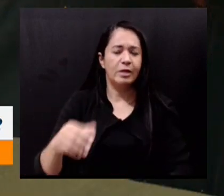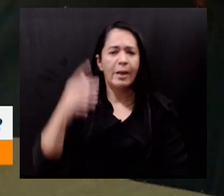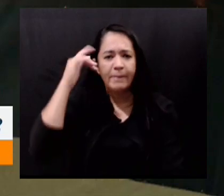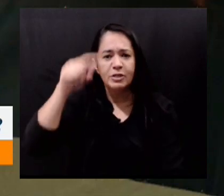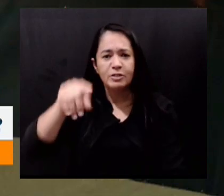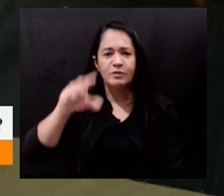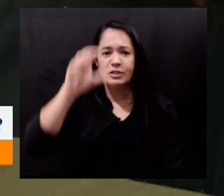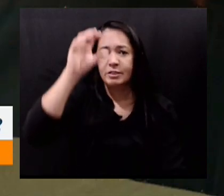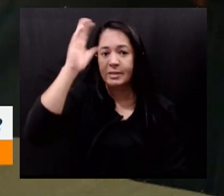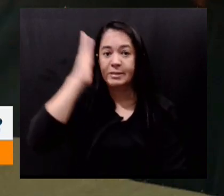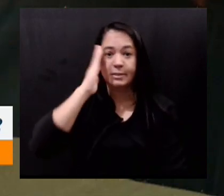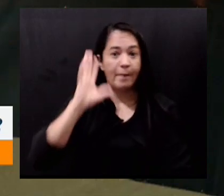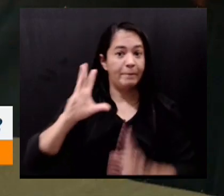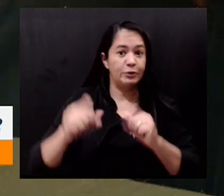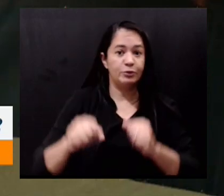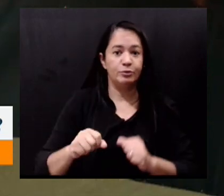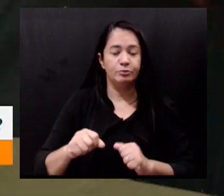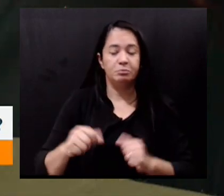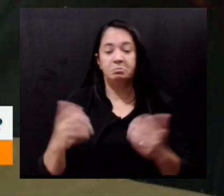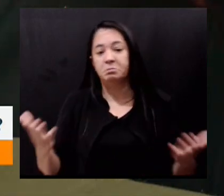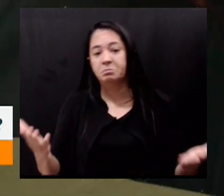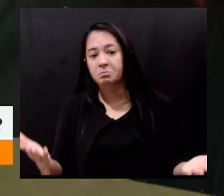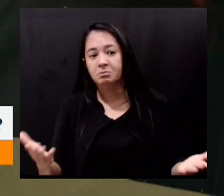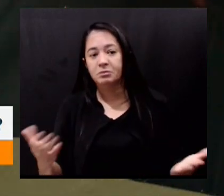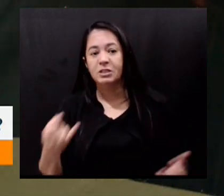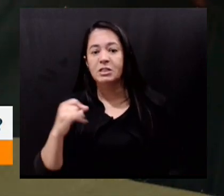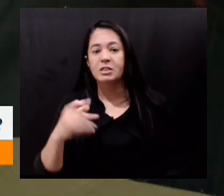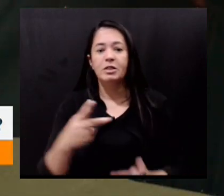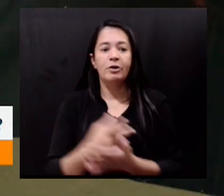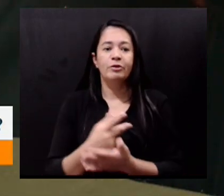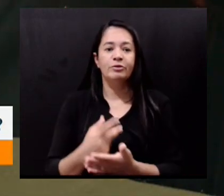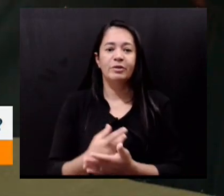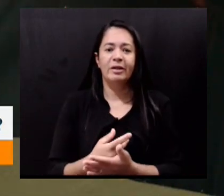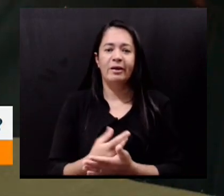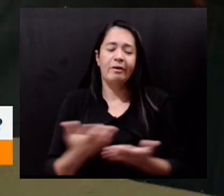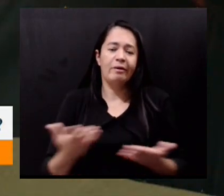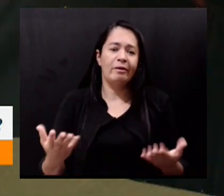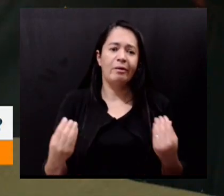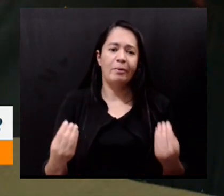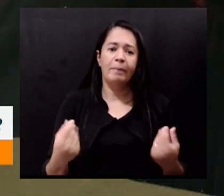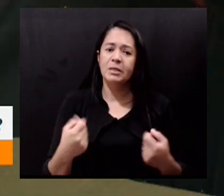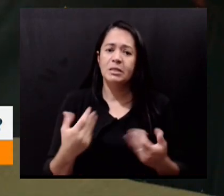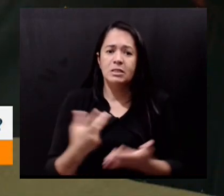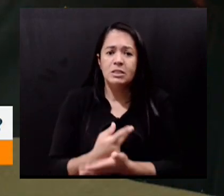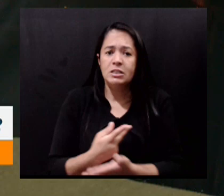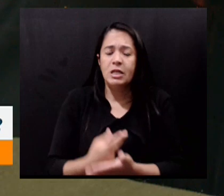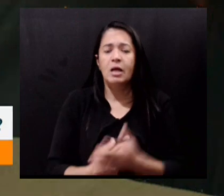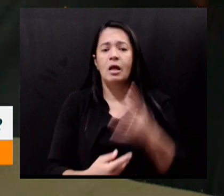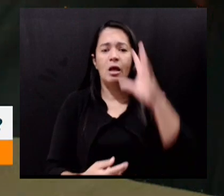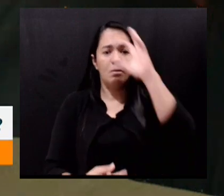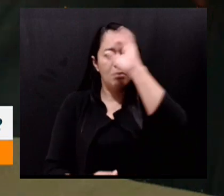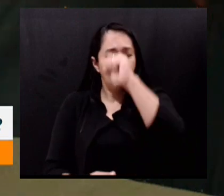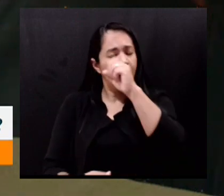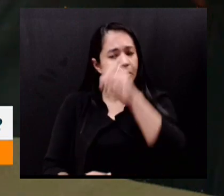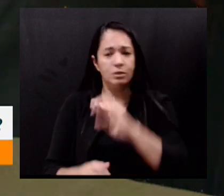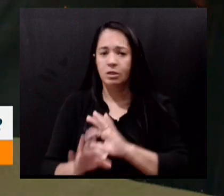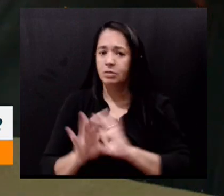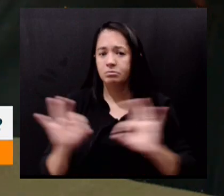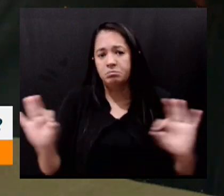aprender mais o quê, né. E se eu não errar também não fica legal, né, tem que errar para aprender e tá tudo bem. E